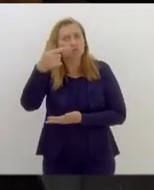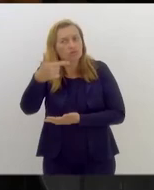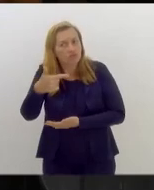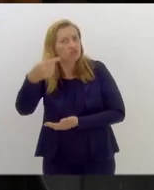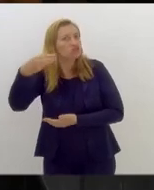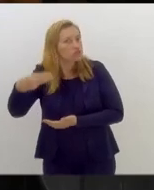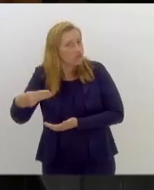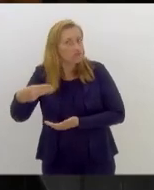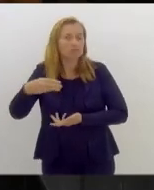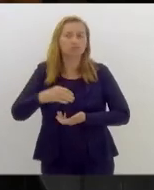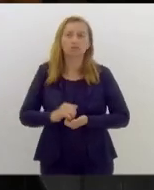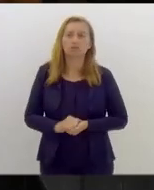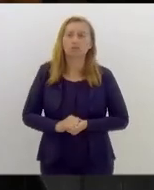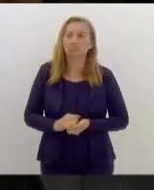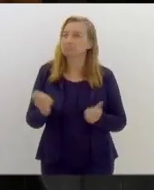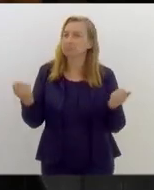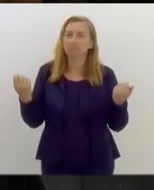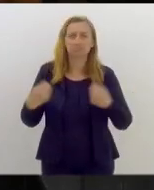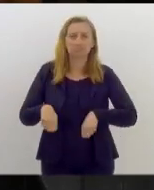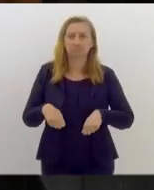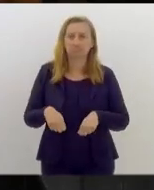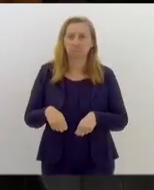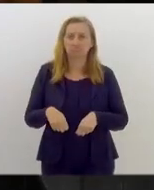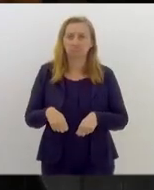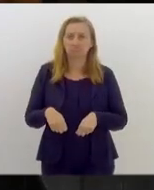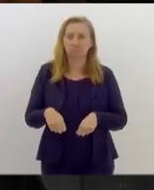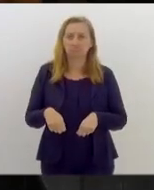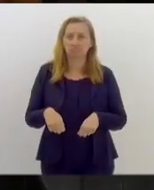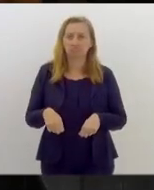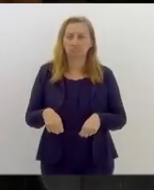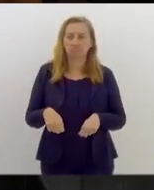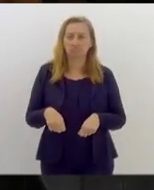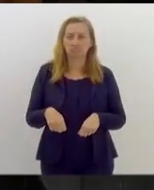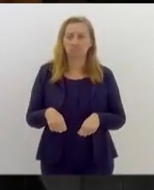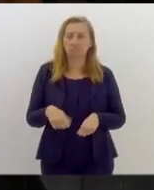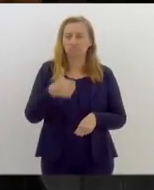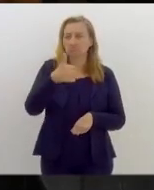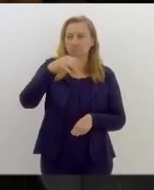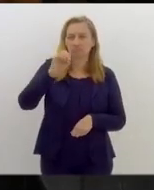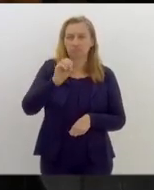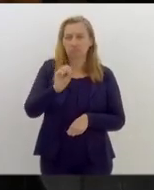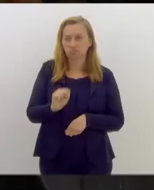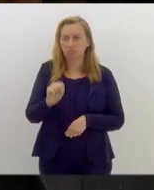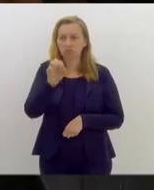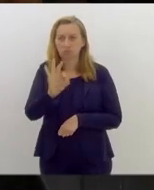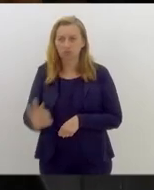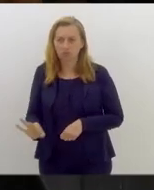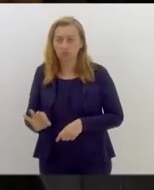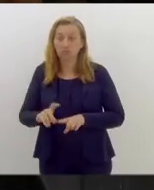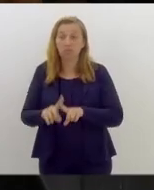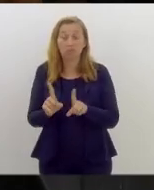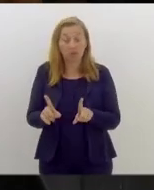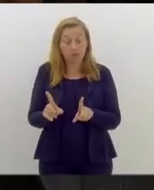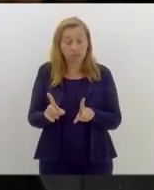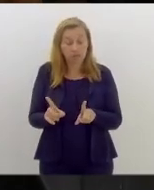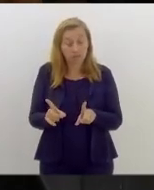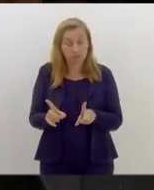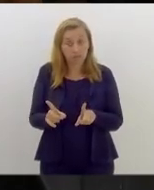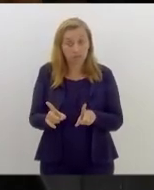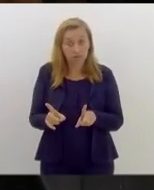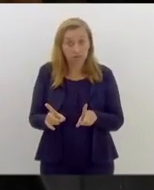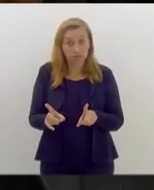2023, não precisa estar sob a égide da alíquota de 18%. Mas, ao mesmo tempo,